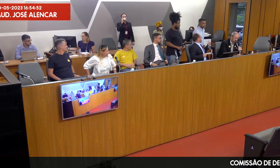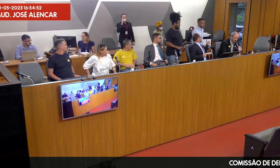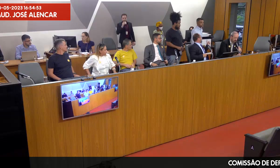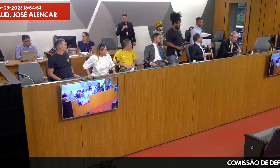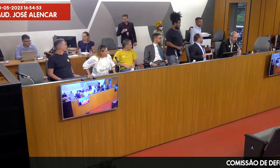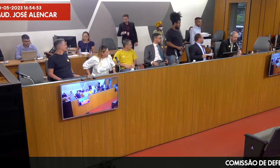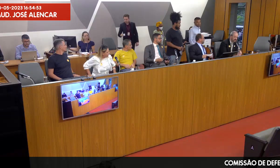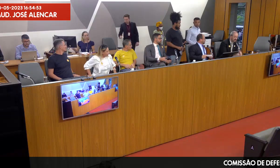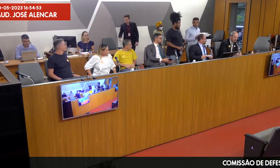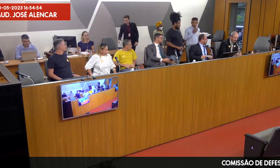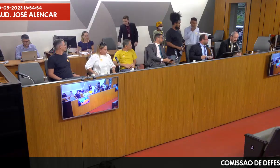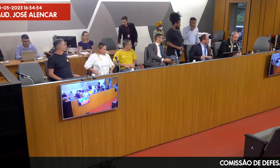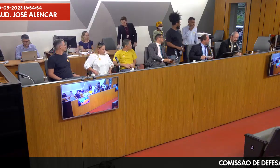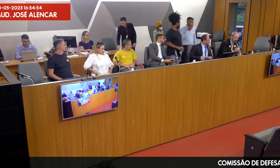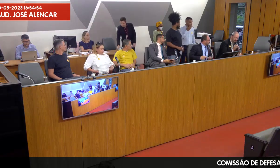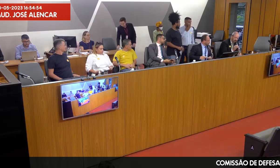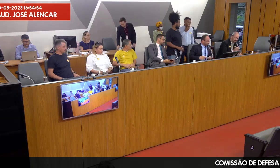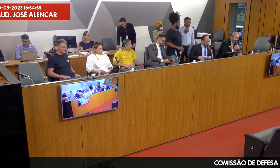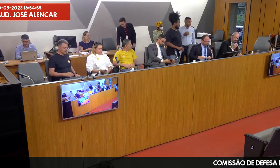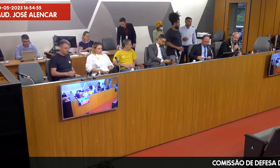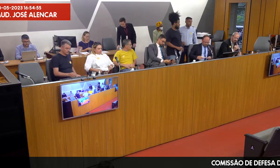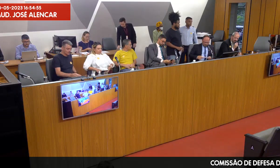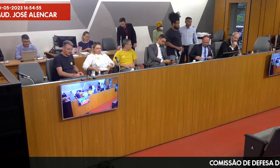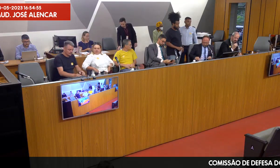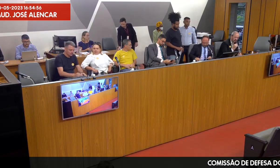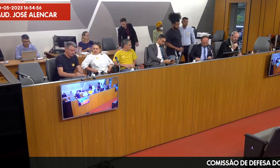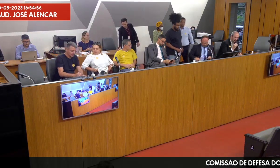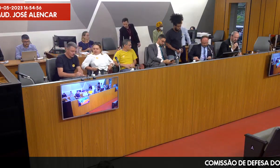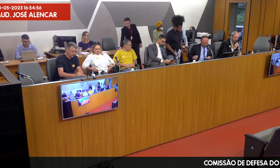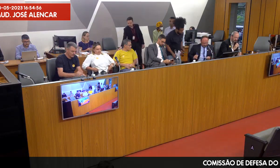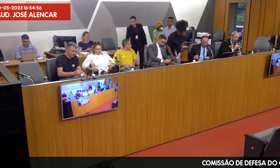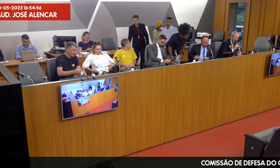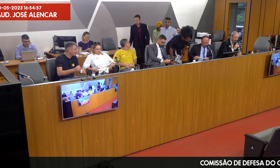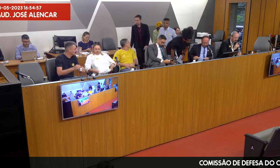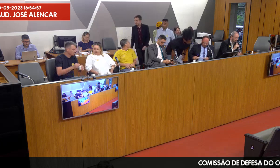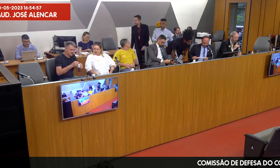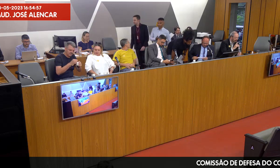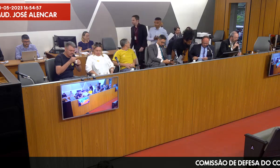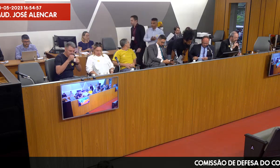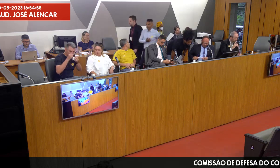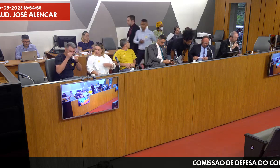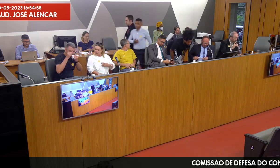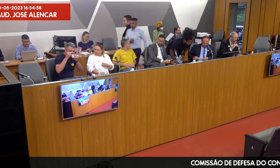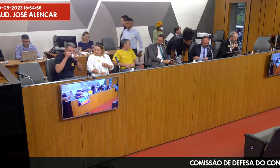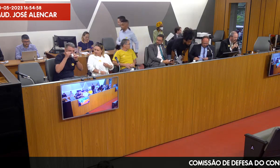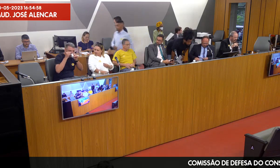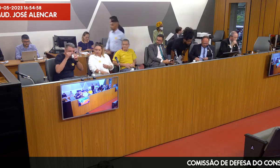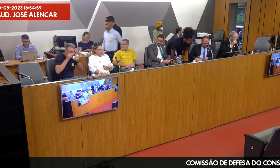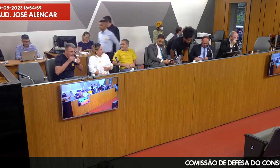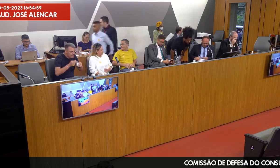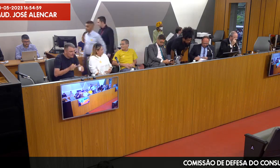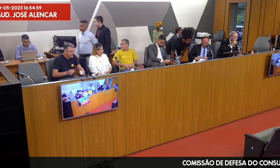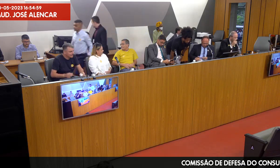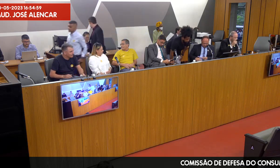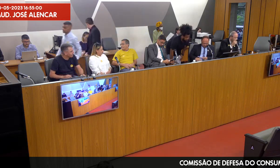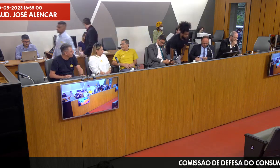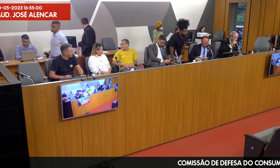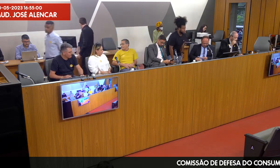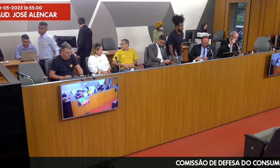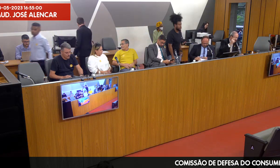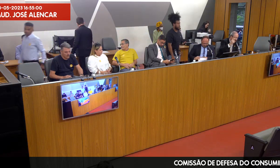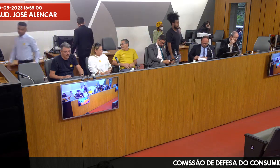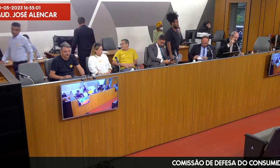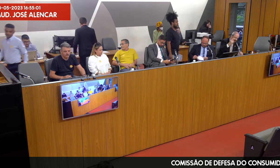ou seja vocês têm o direito de ver de exigir se eles vão entregar ou não a não entrega